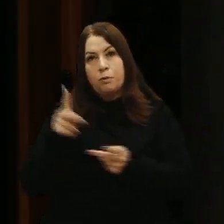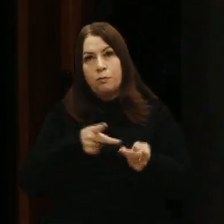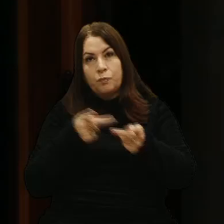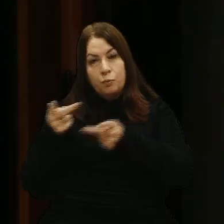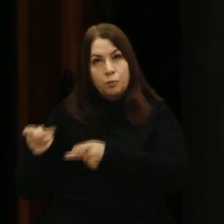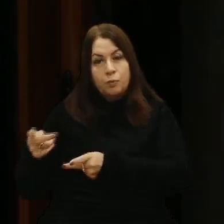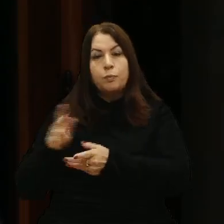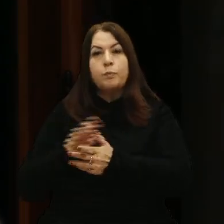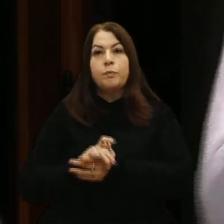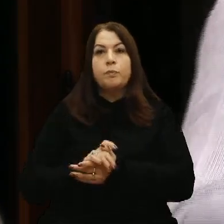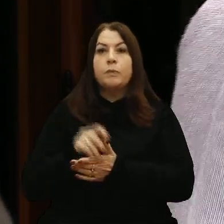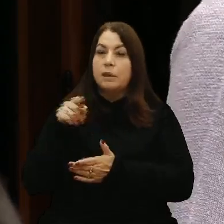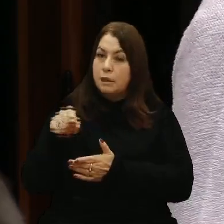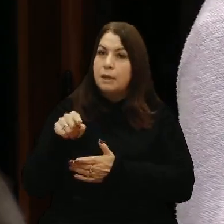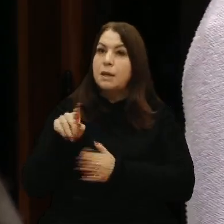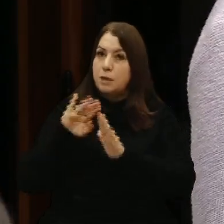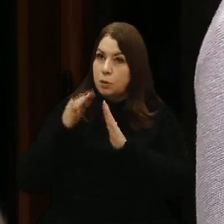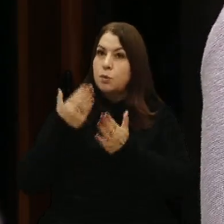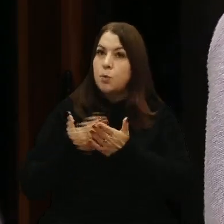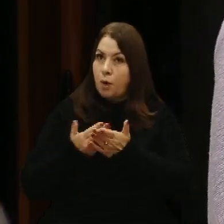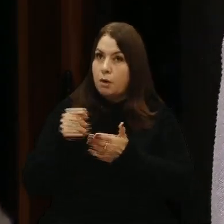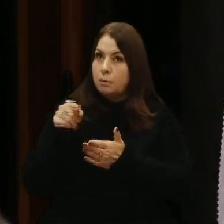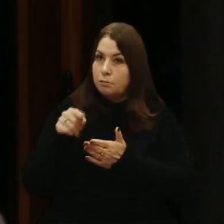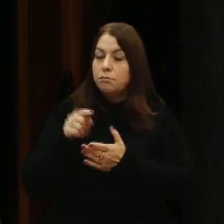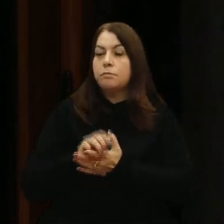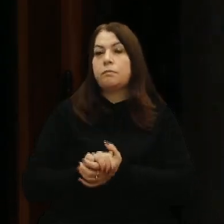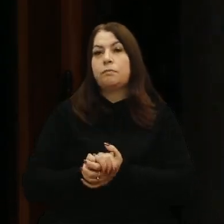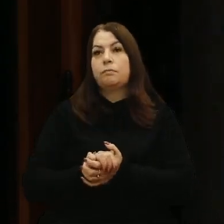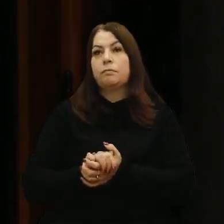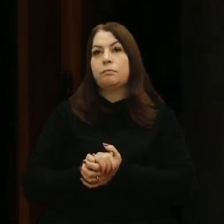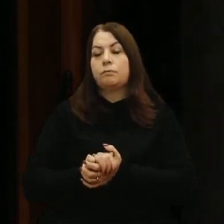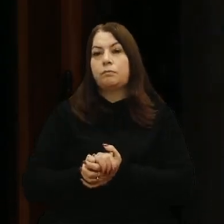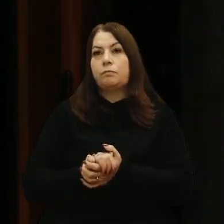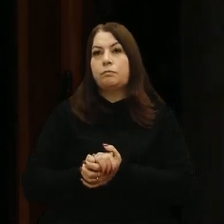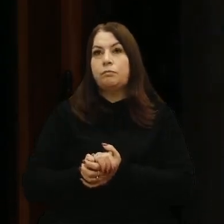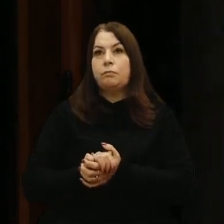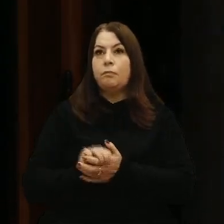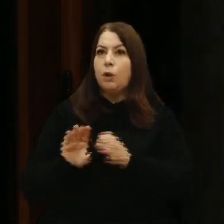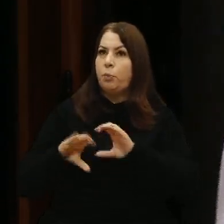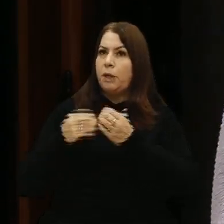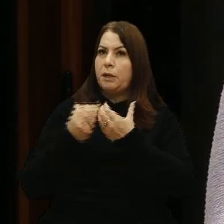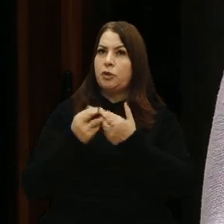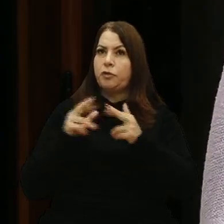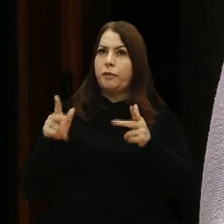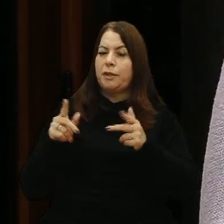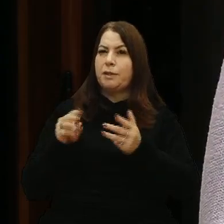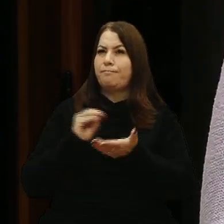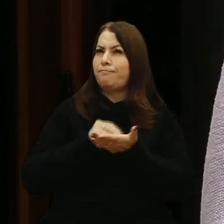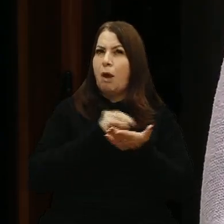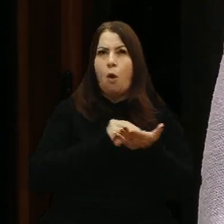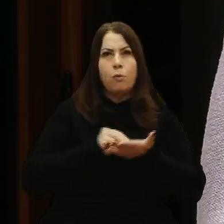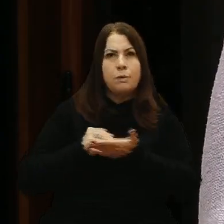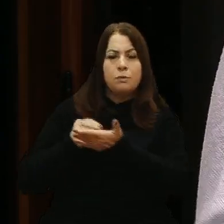visitar. E tem essa escola de tempo integral, numa comunidade que tem várias carências.